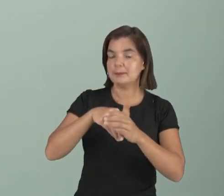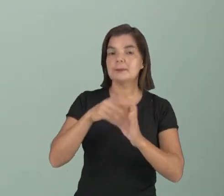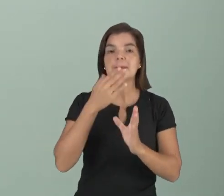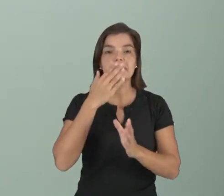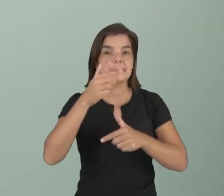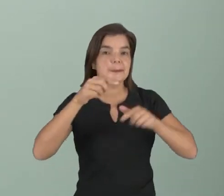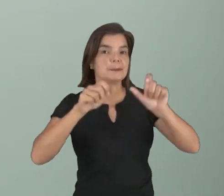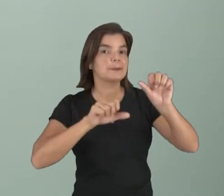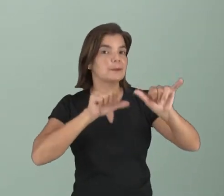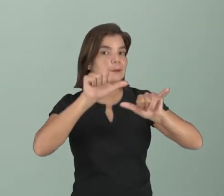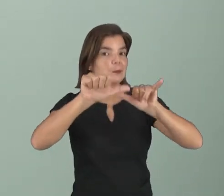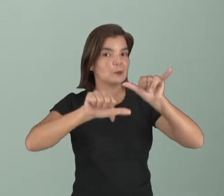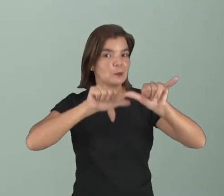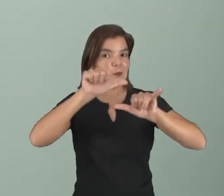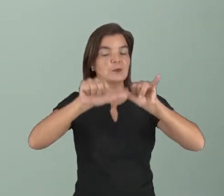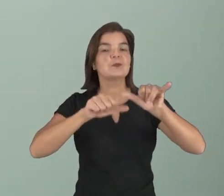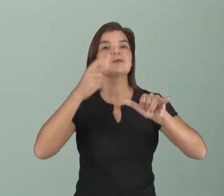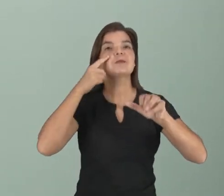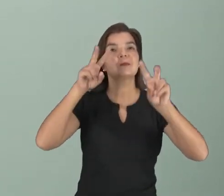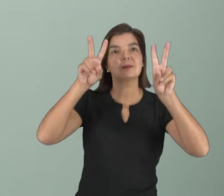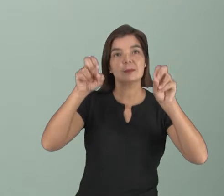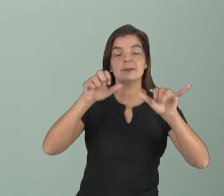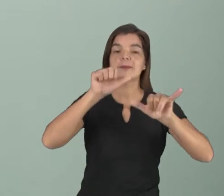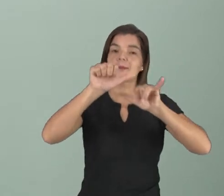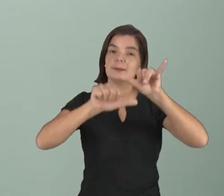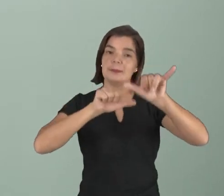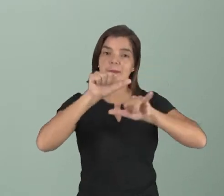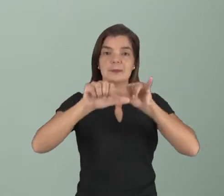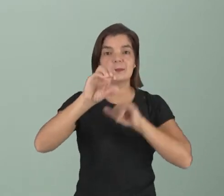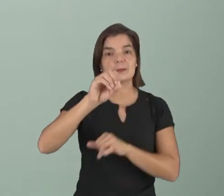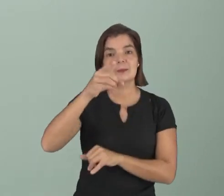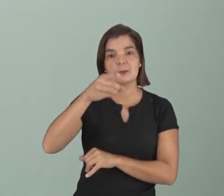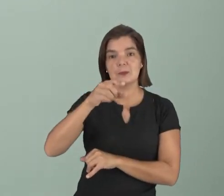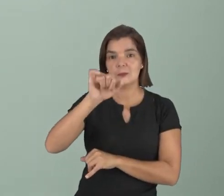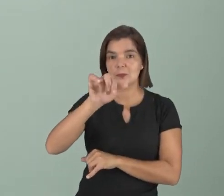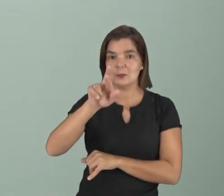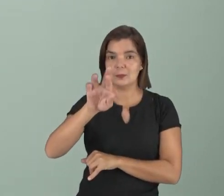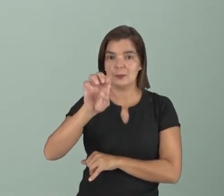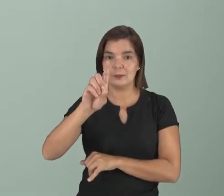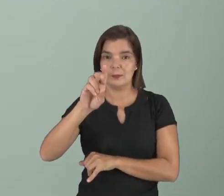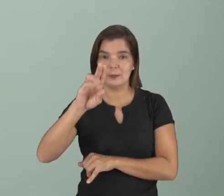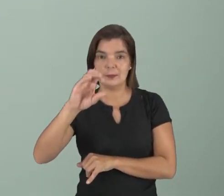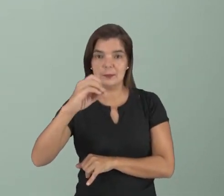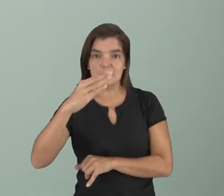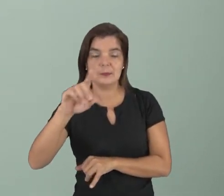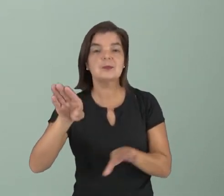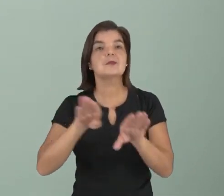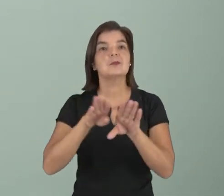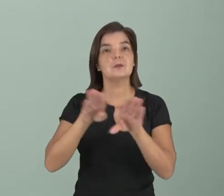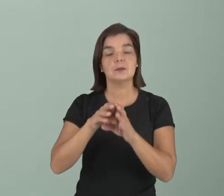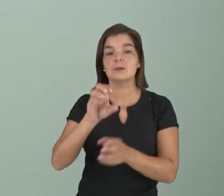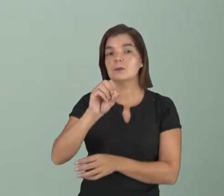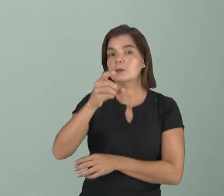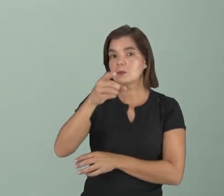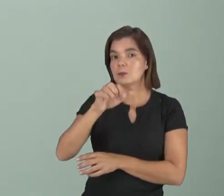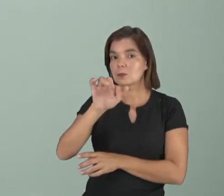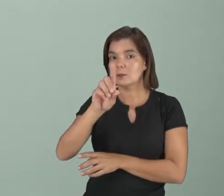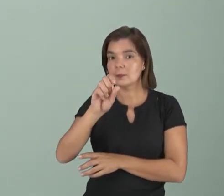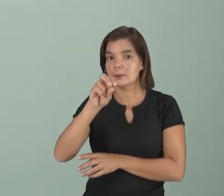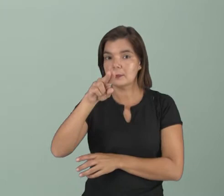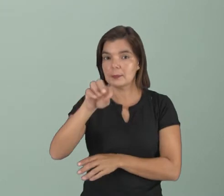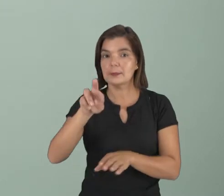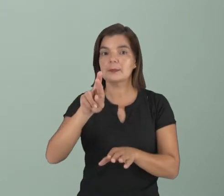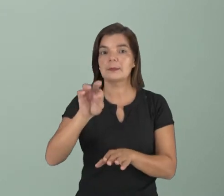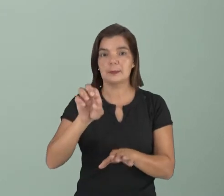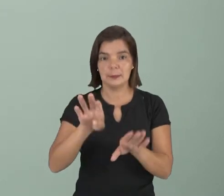de reação, ok? Então, o tema da nossa aula de hoje é reação de oxirredução, agente oxidante e agente